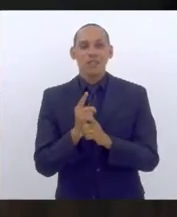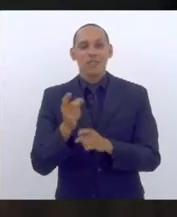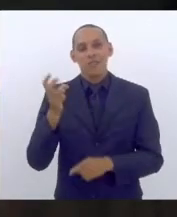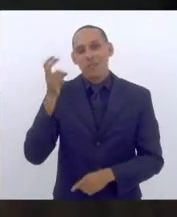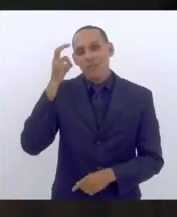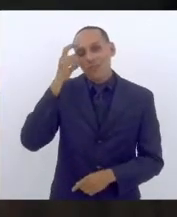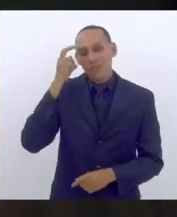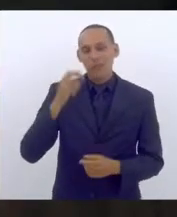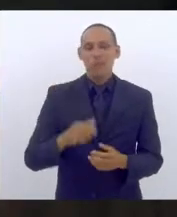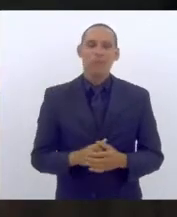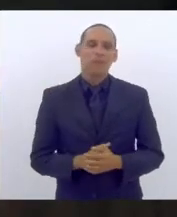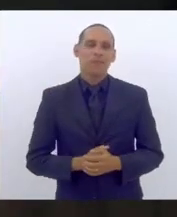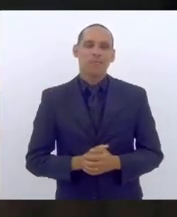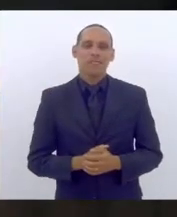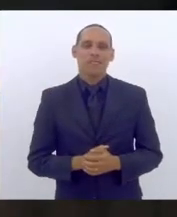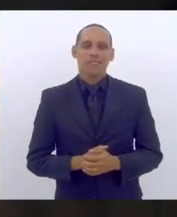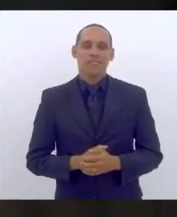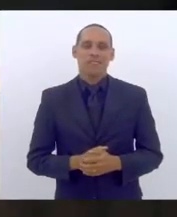Cultura